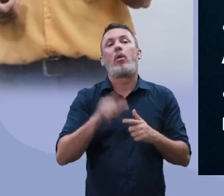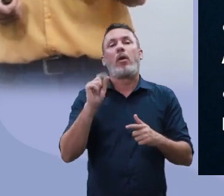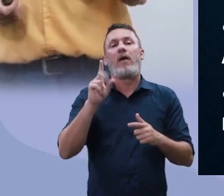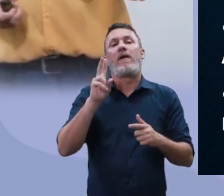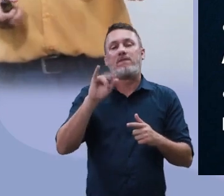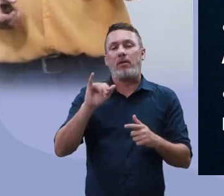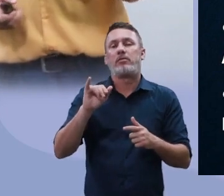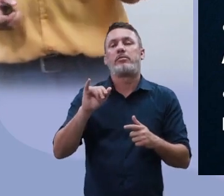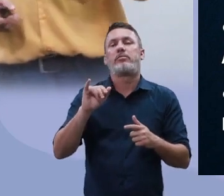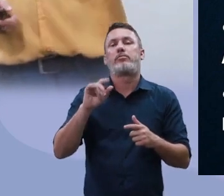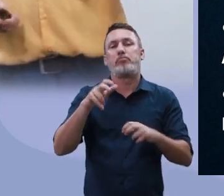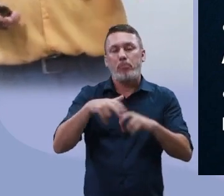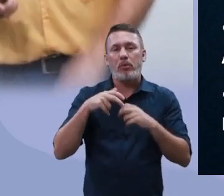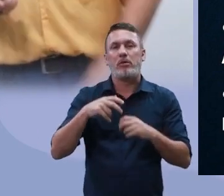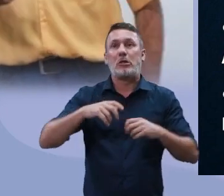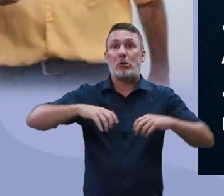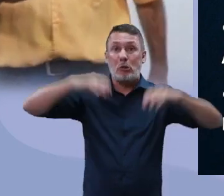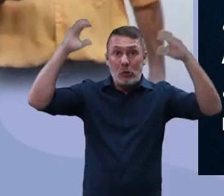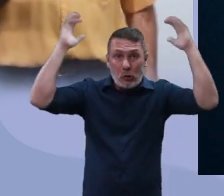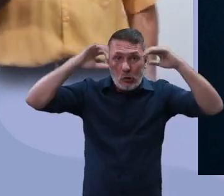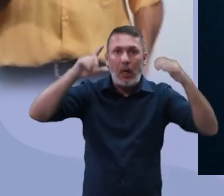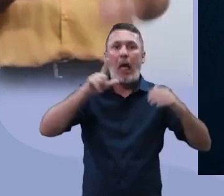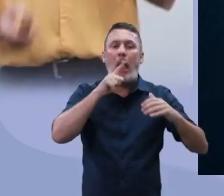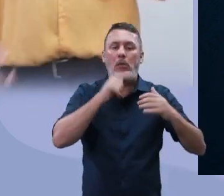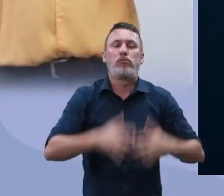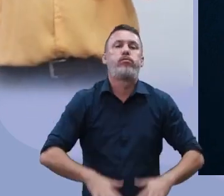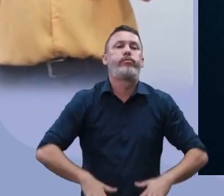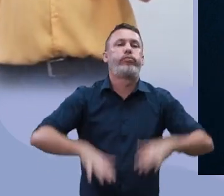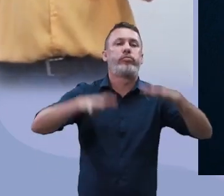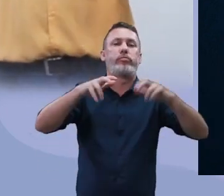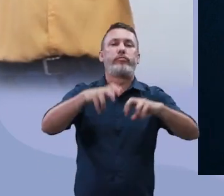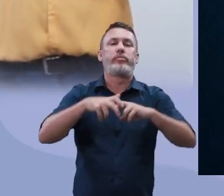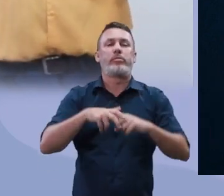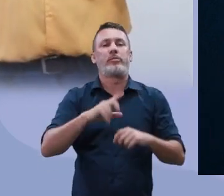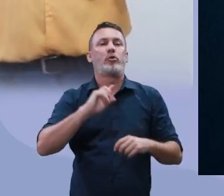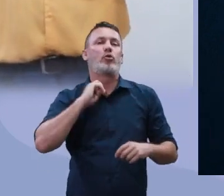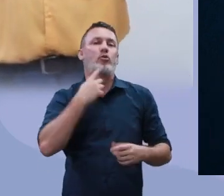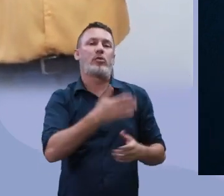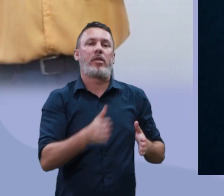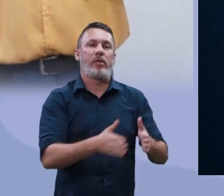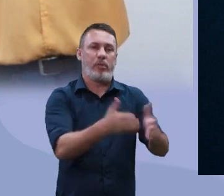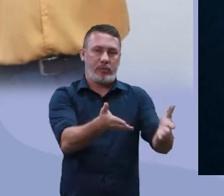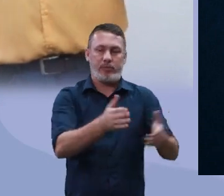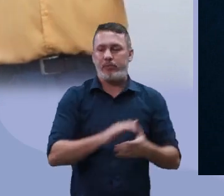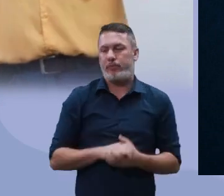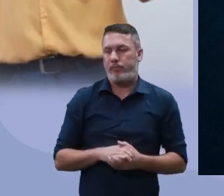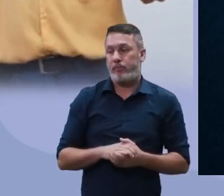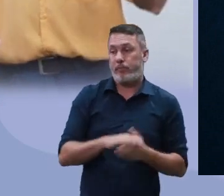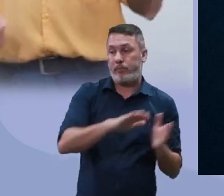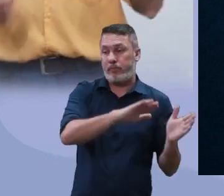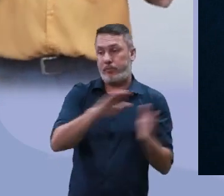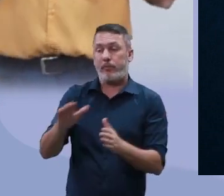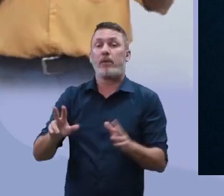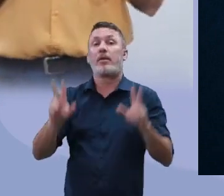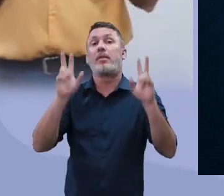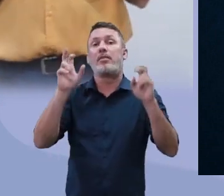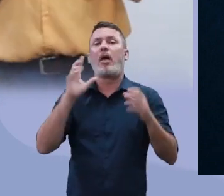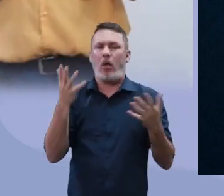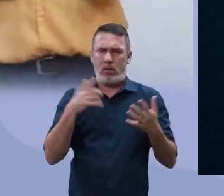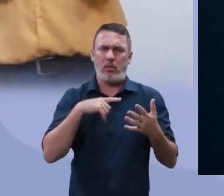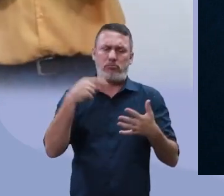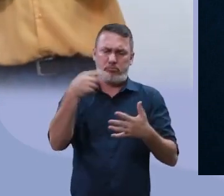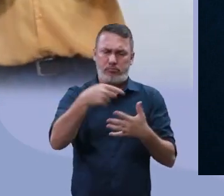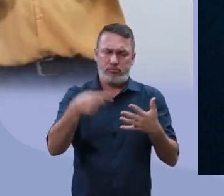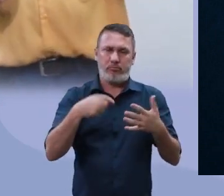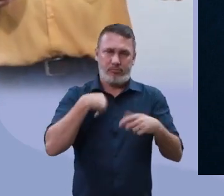questão dos alagamentos e das enchentes. A poluição do ar, né, relembrando, estamos